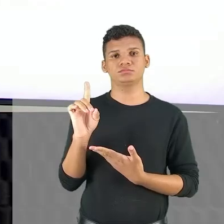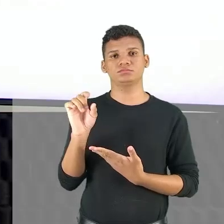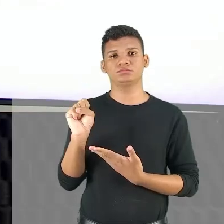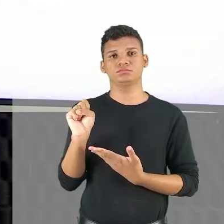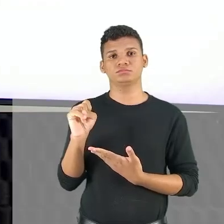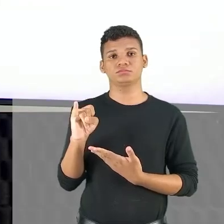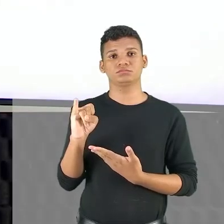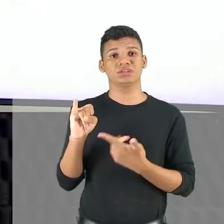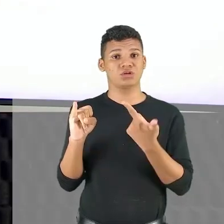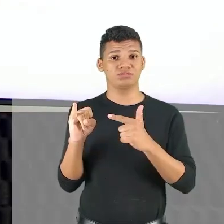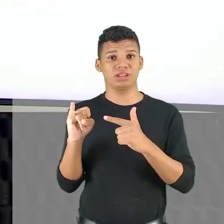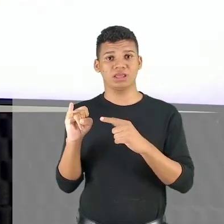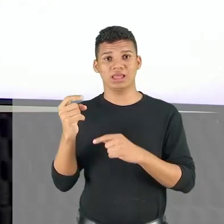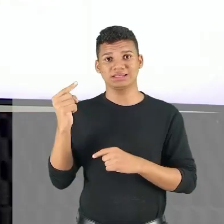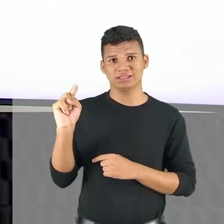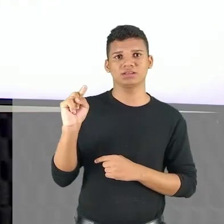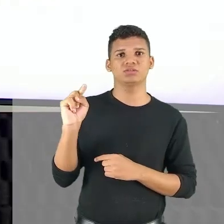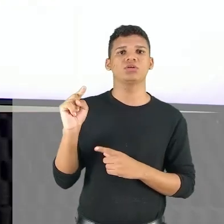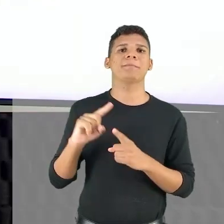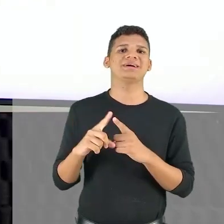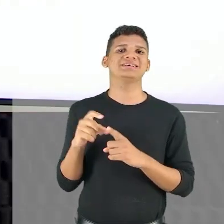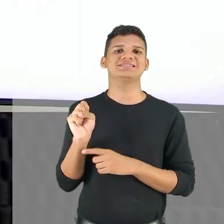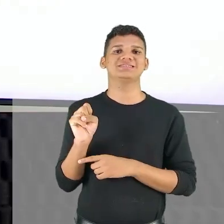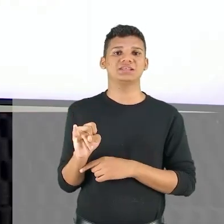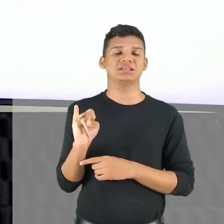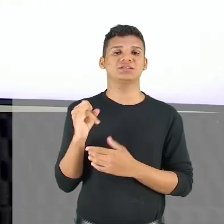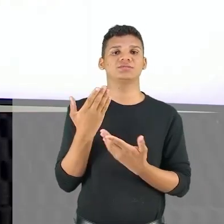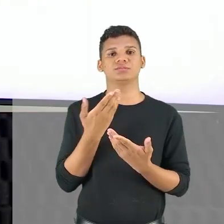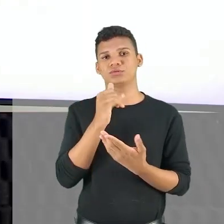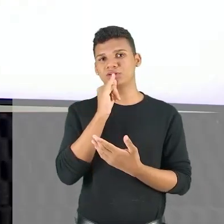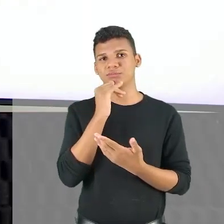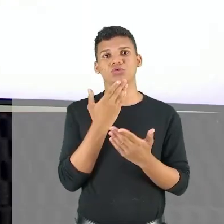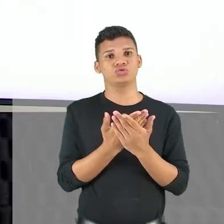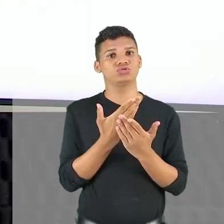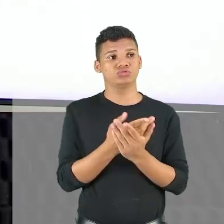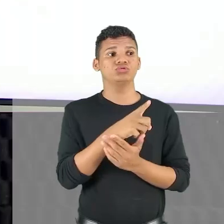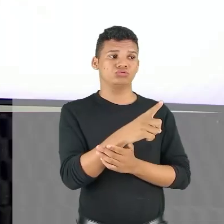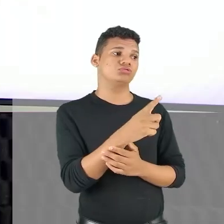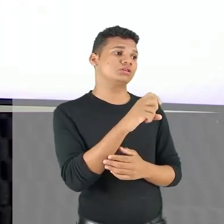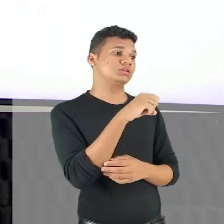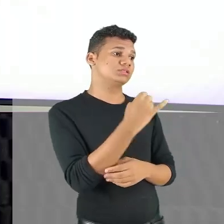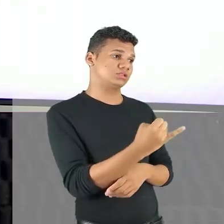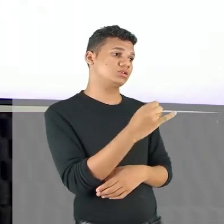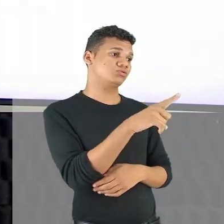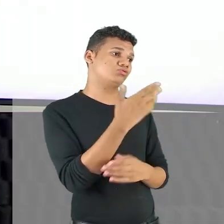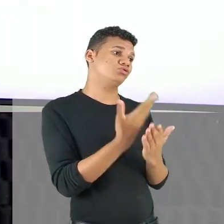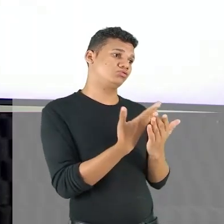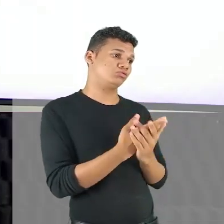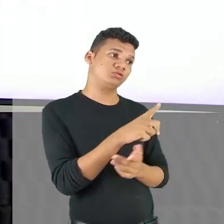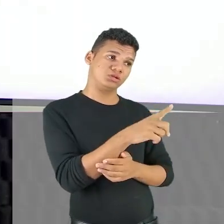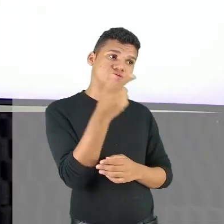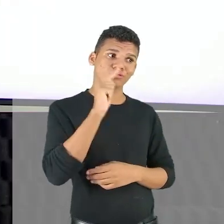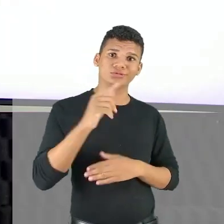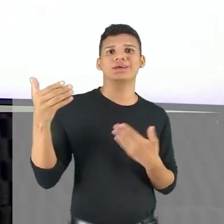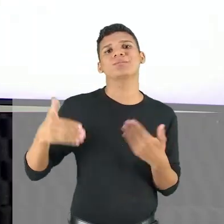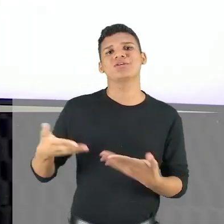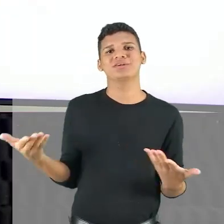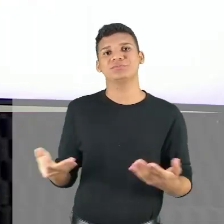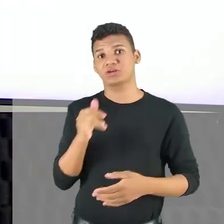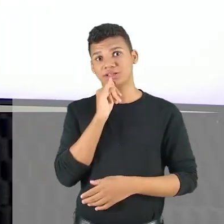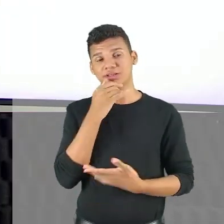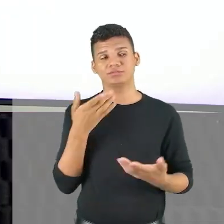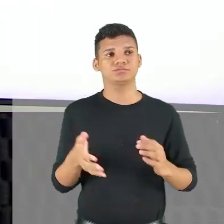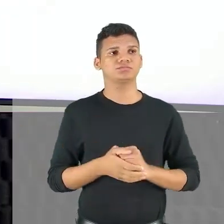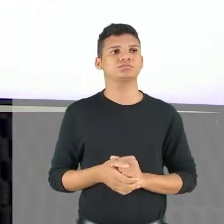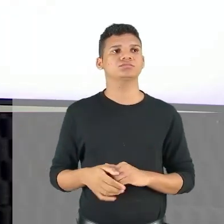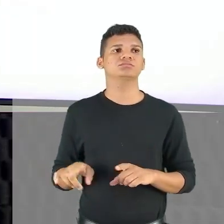2 significados. Se tenho estudios, tenho aprovação. Se eu tenho estudos, eu tenho aprovação. Não é isso?